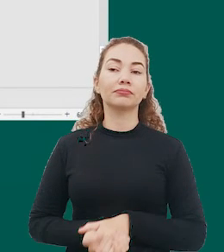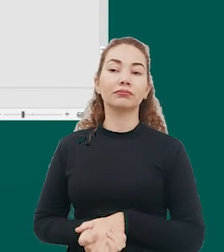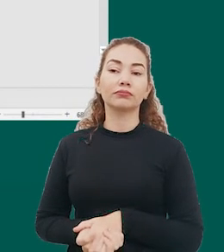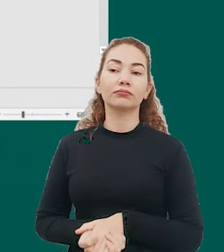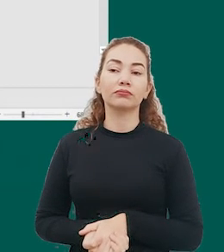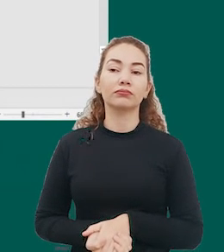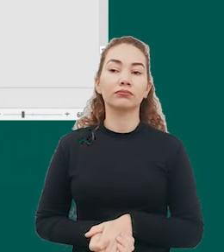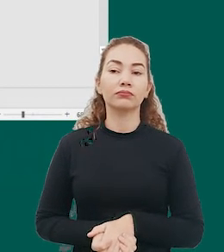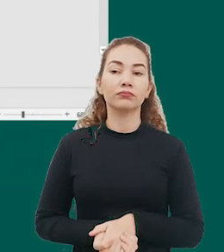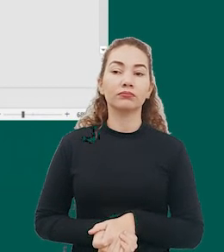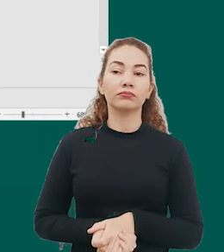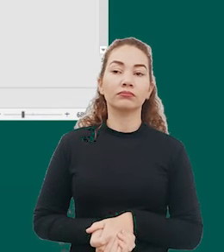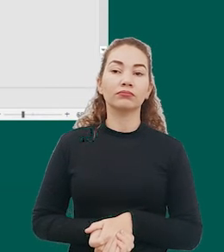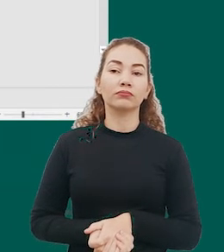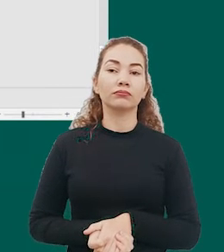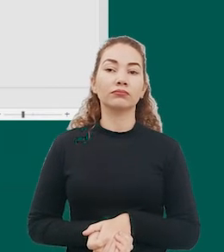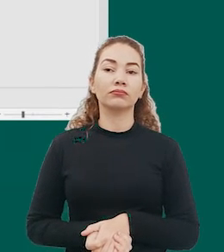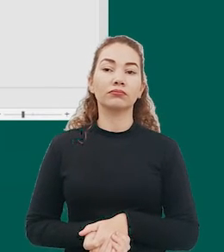Vamos agora